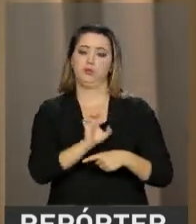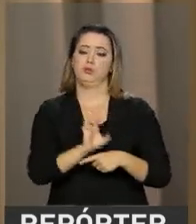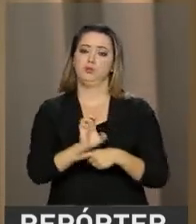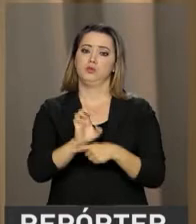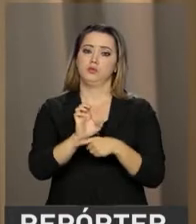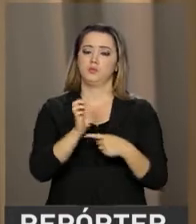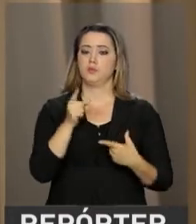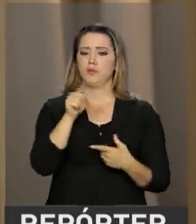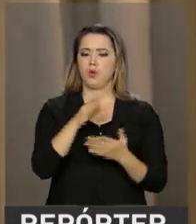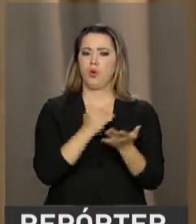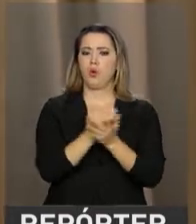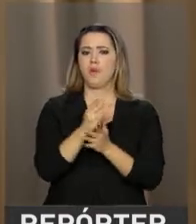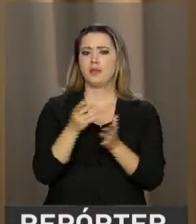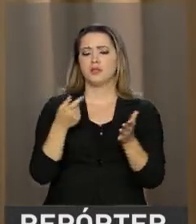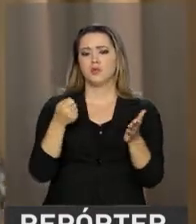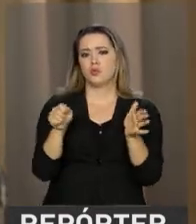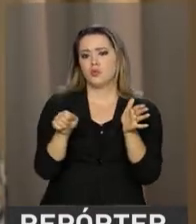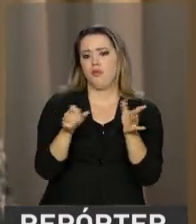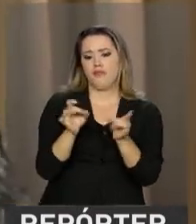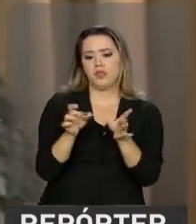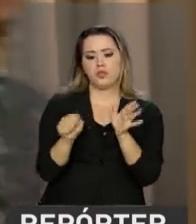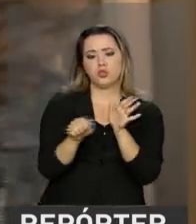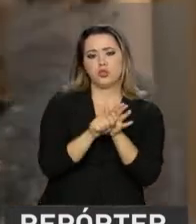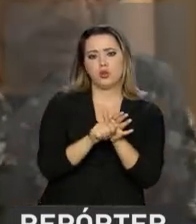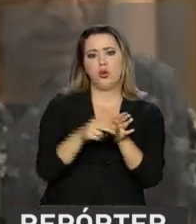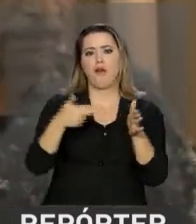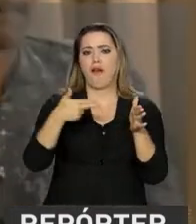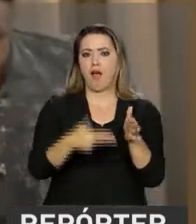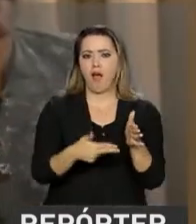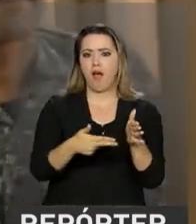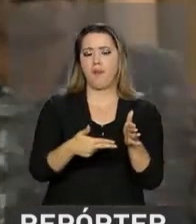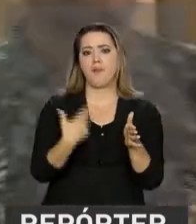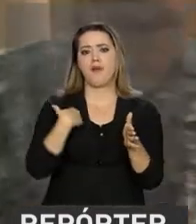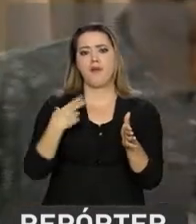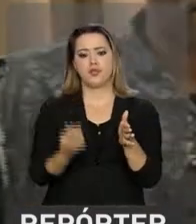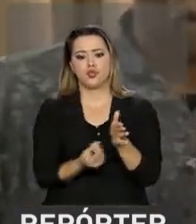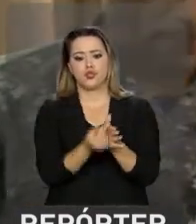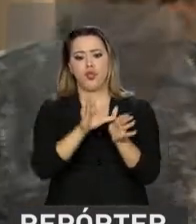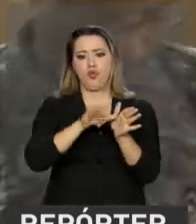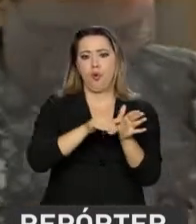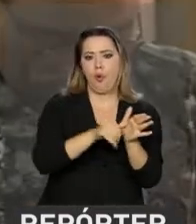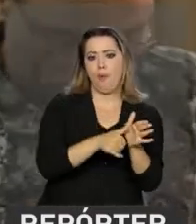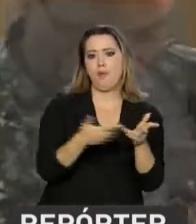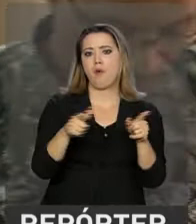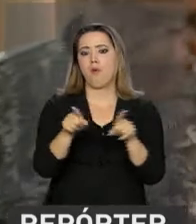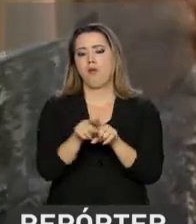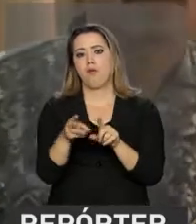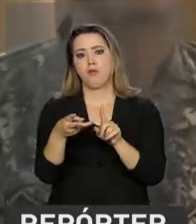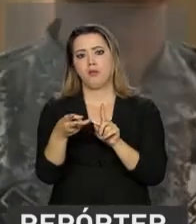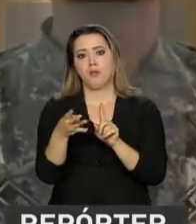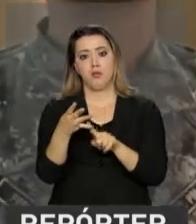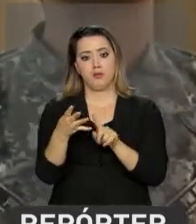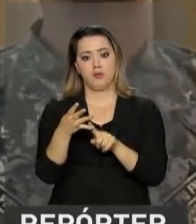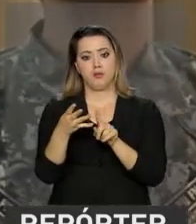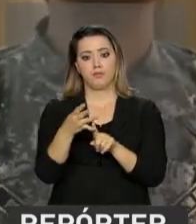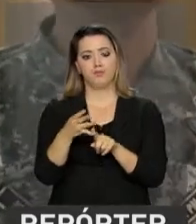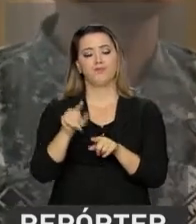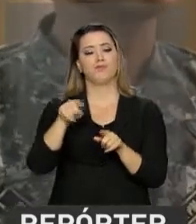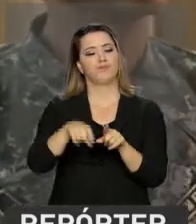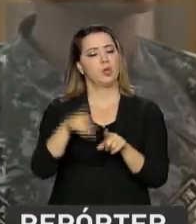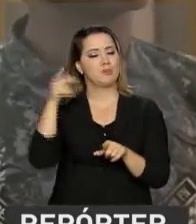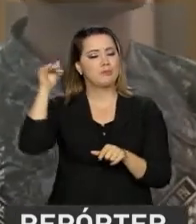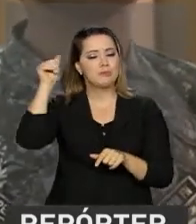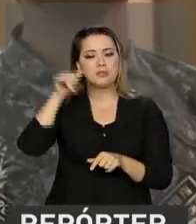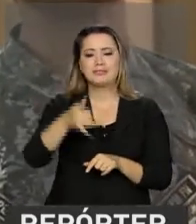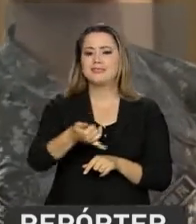estádio o comércio de drogas no tráfico de armas são os filhos financeiros como em branco e traz que